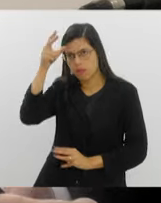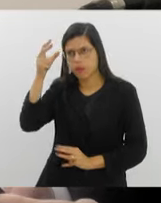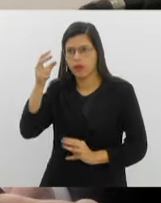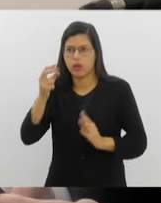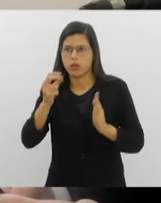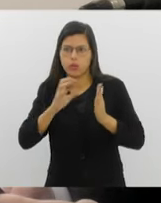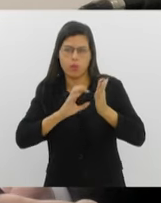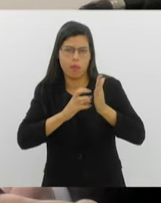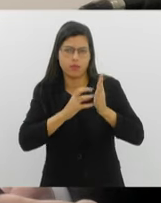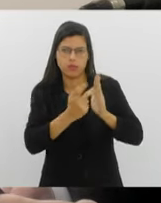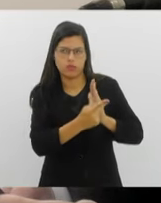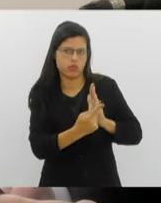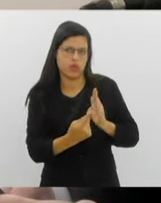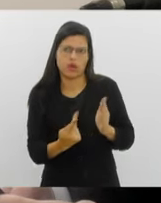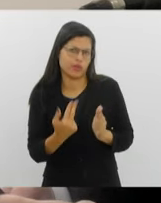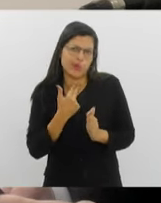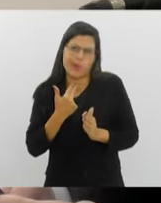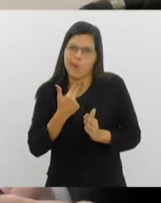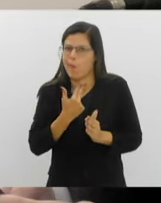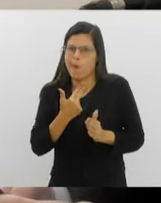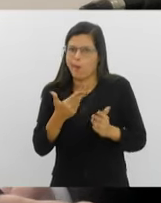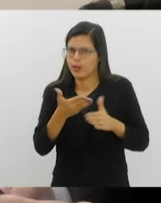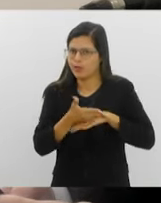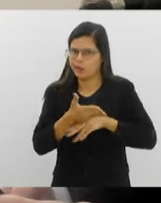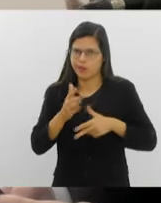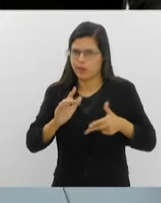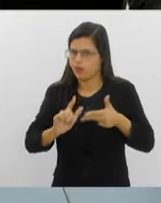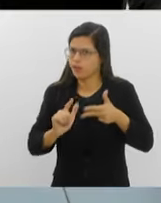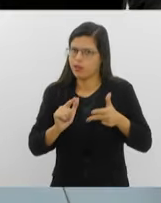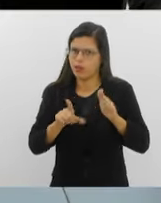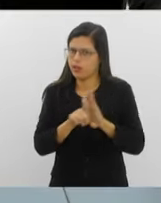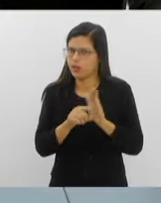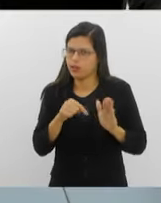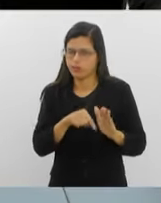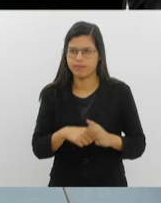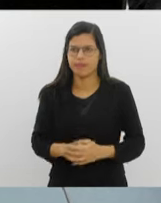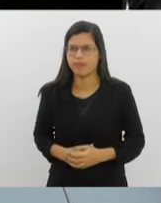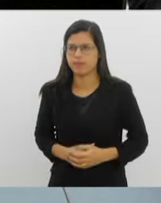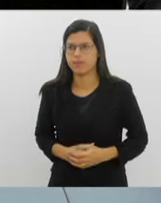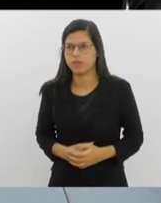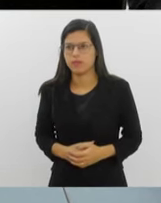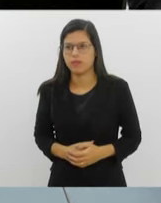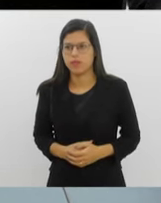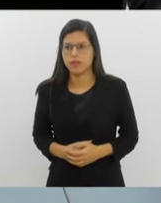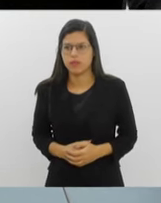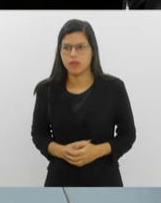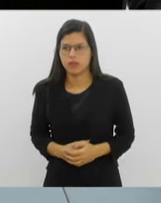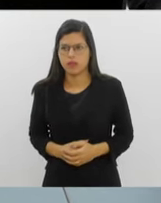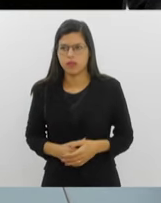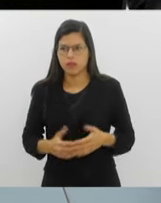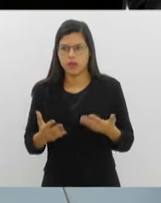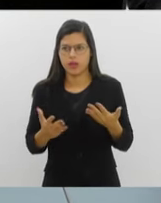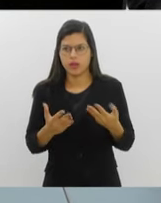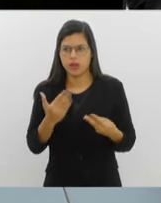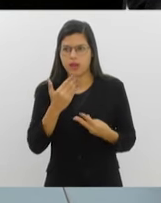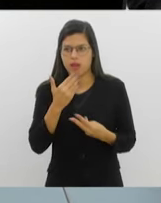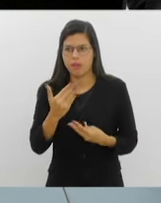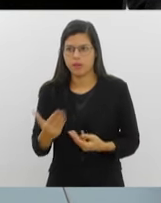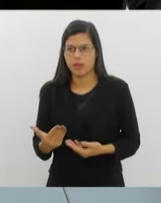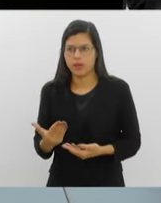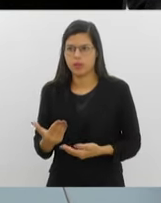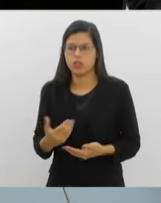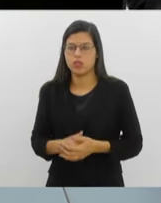Não cabe a gente legislar sobre isso. Olha só, eu gostaria de pedir a Vossa Excelência e